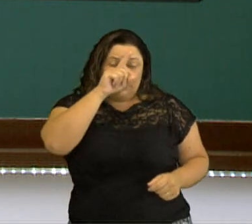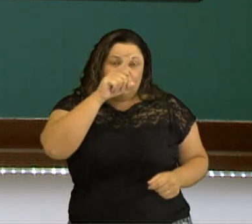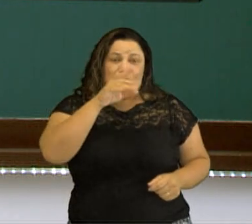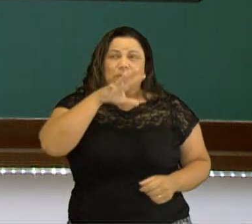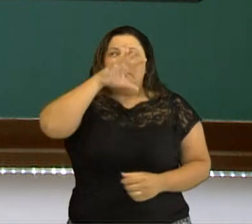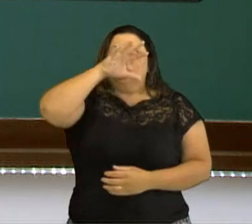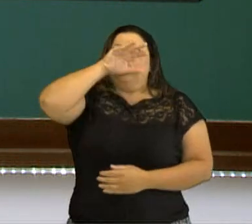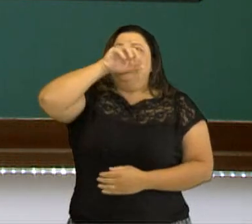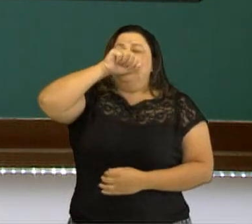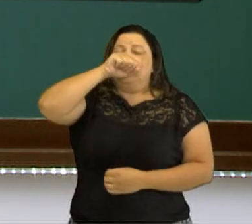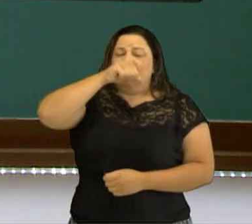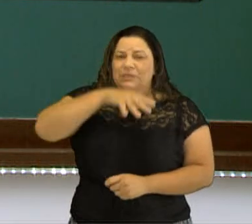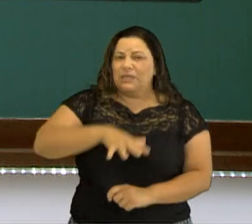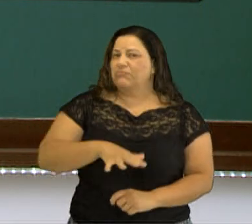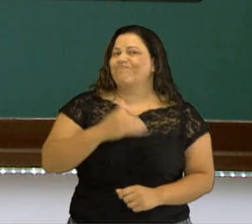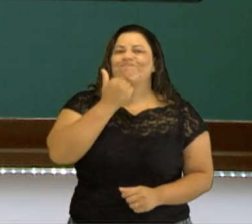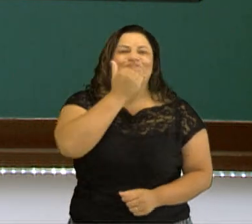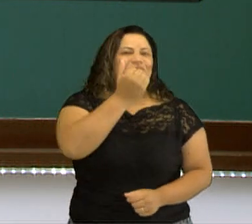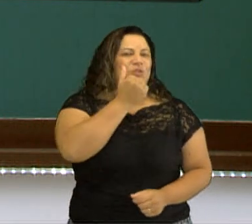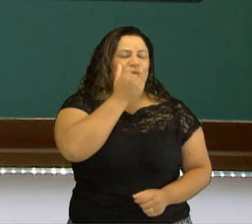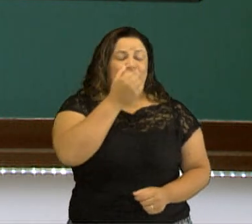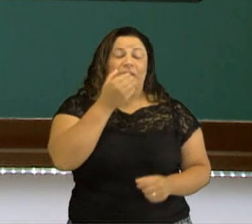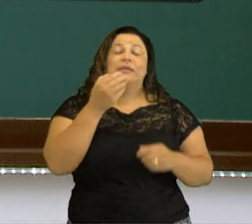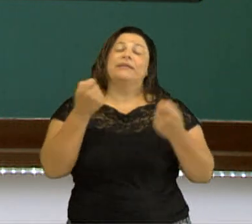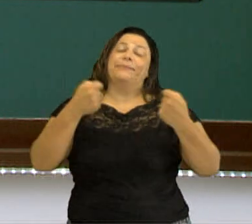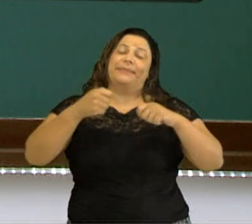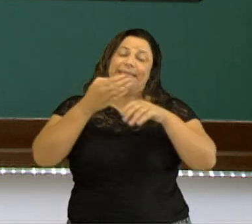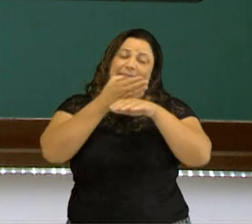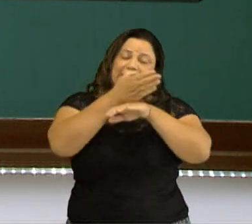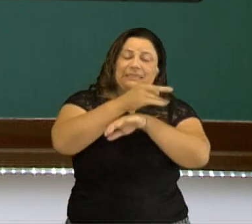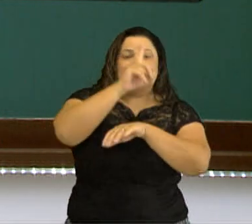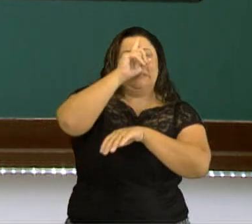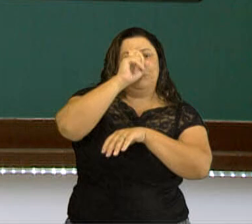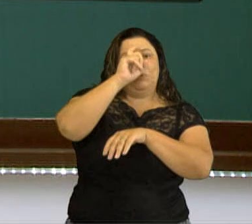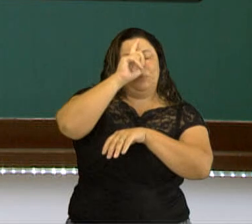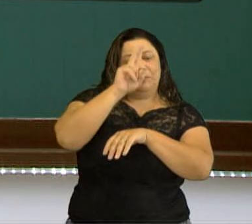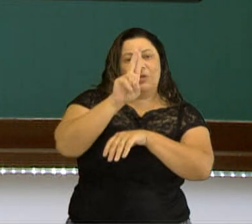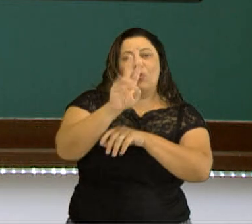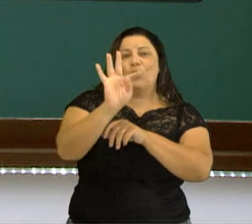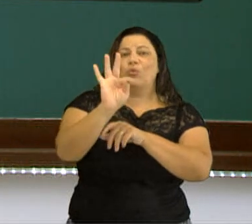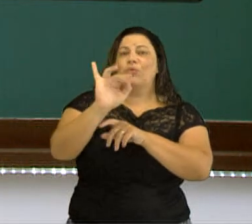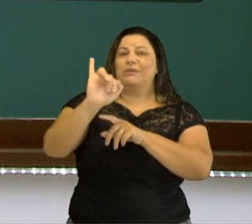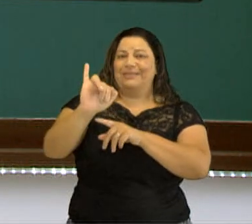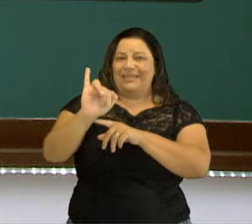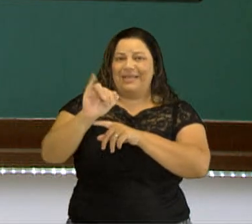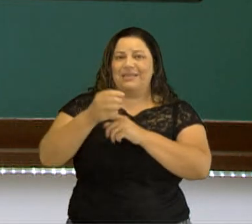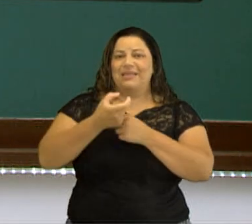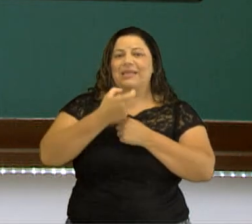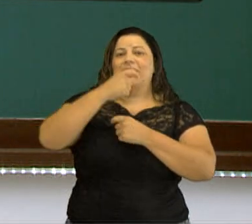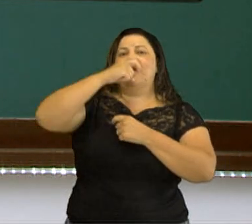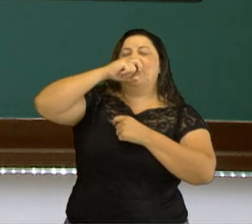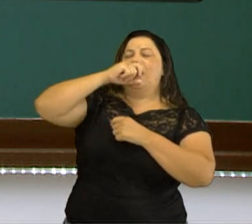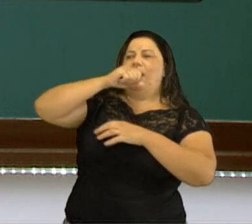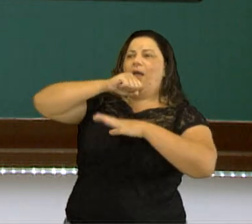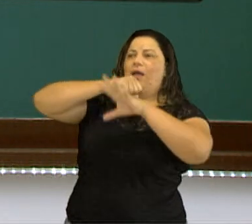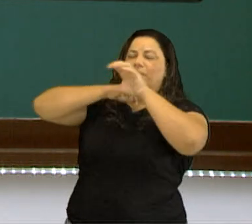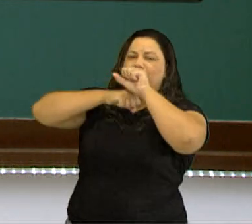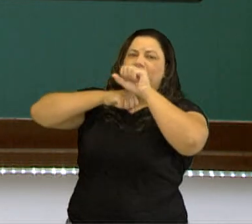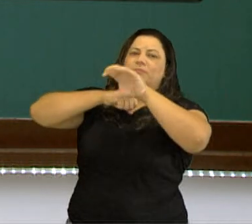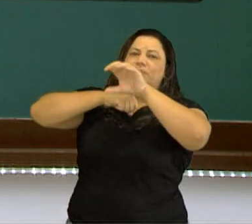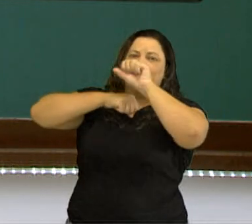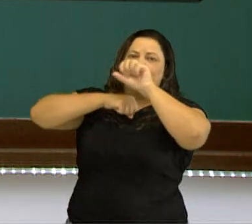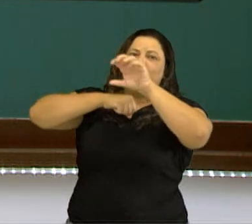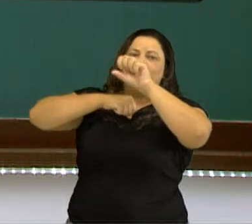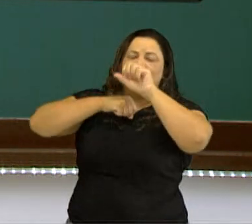para respirar. E elas precisam ser internadas em UTIs para que volte ao normal essa questão respiratória. Mas,